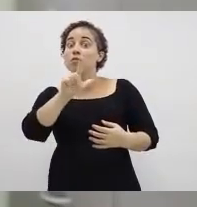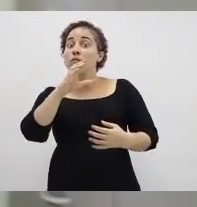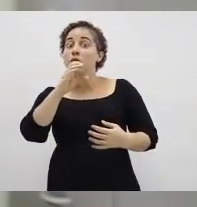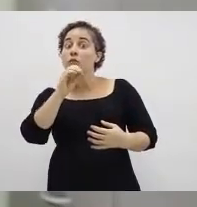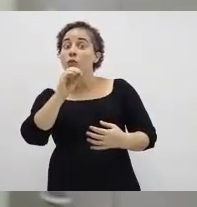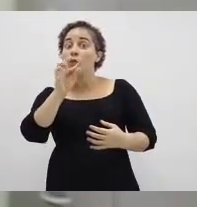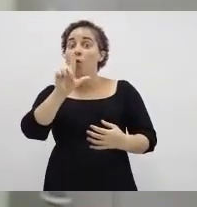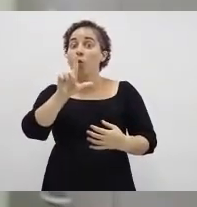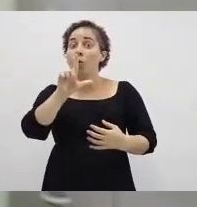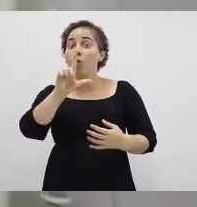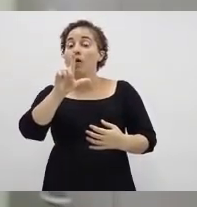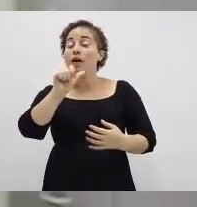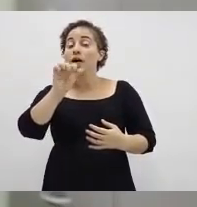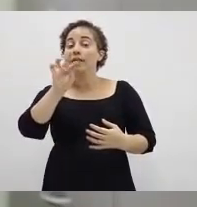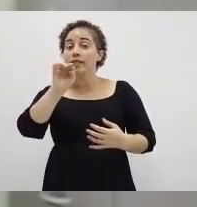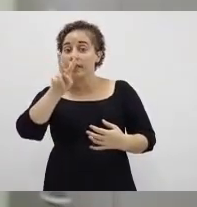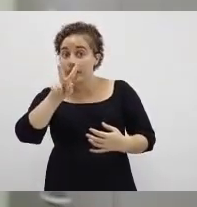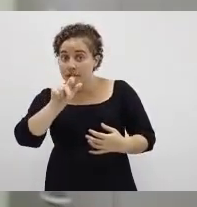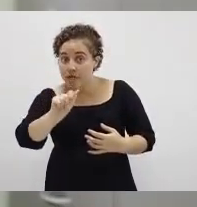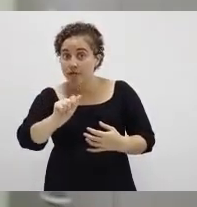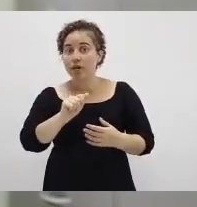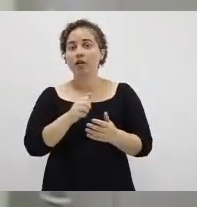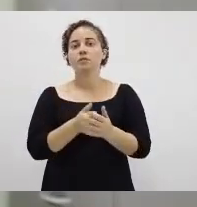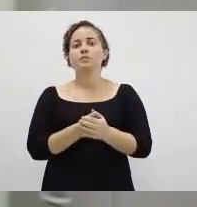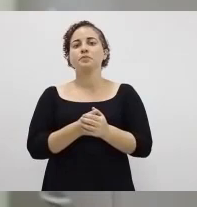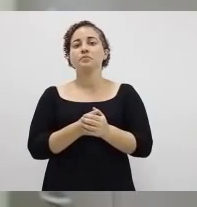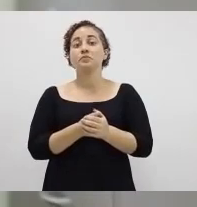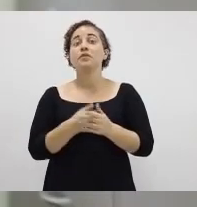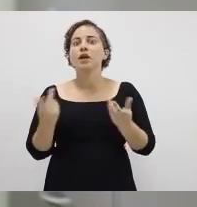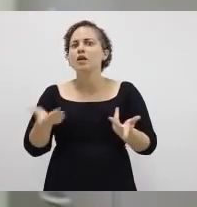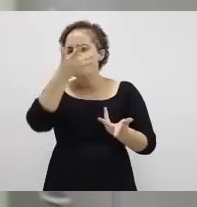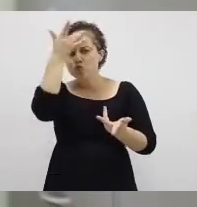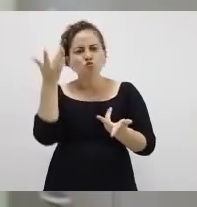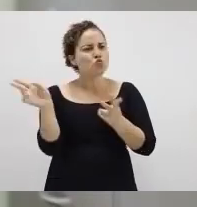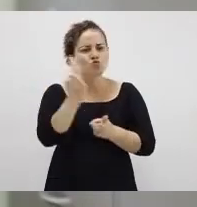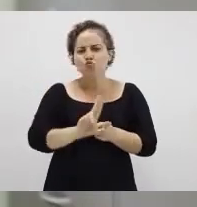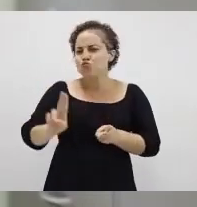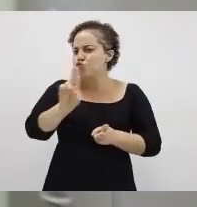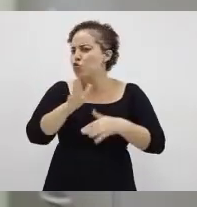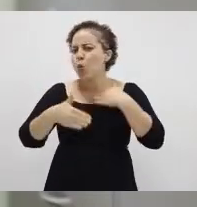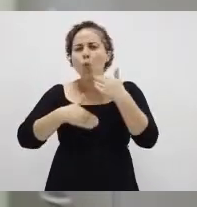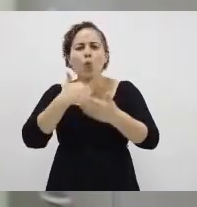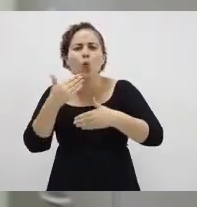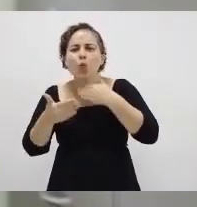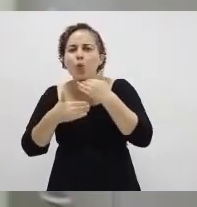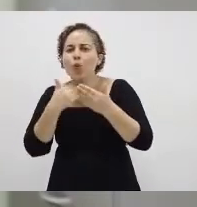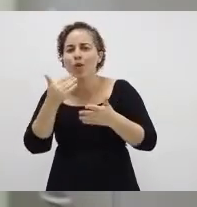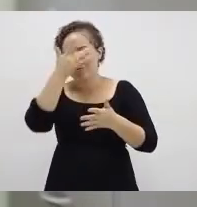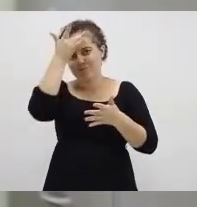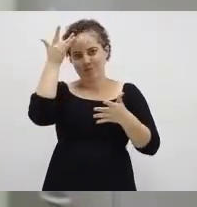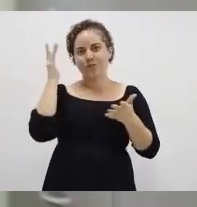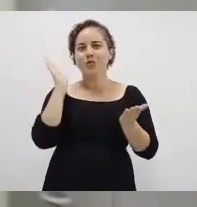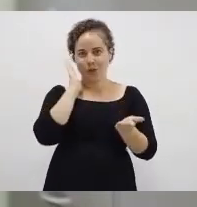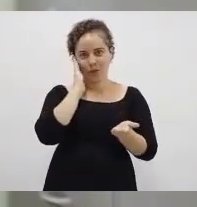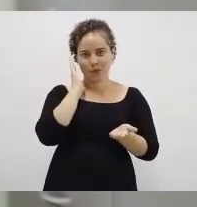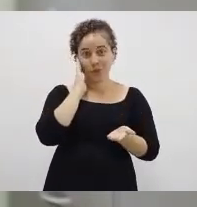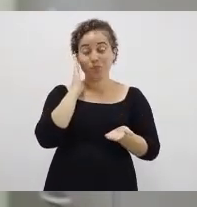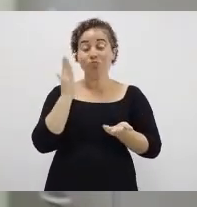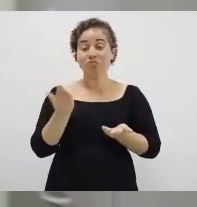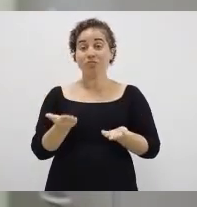criando bens que vão ser utilizados por todos. Vejam que existe uma diferença entre a